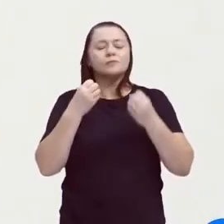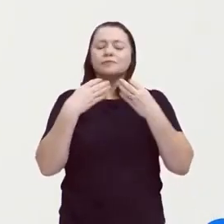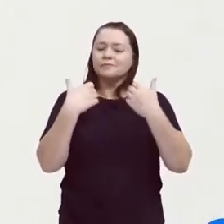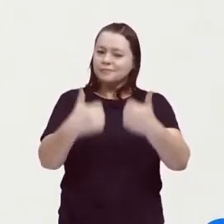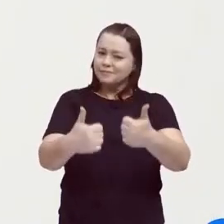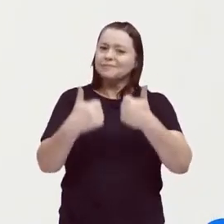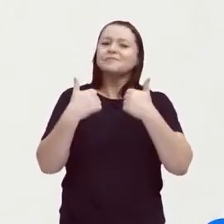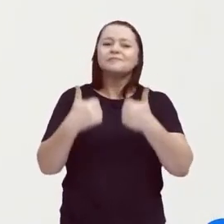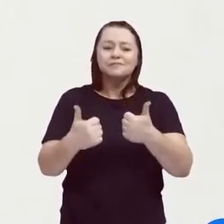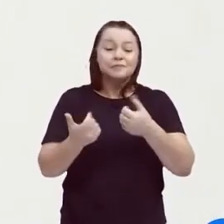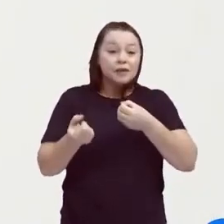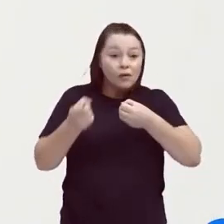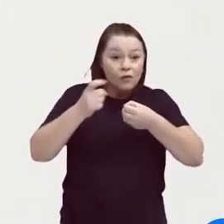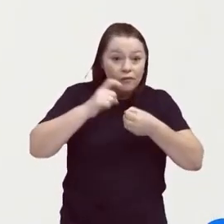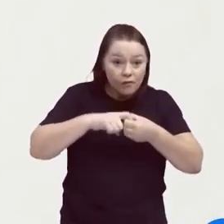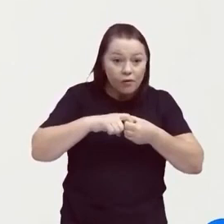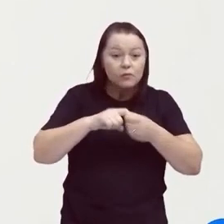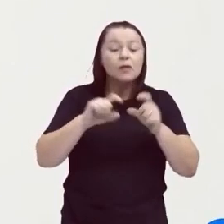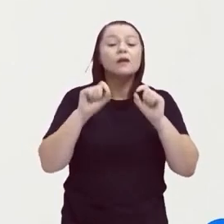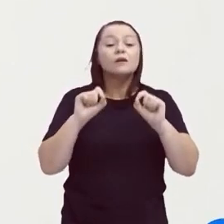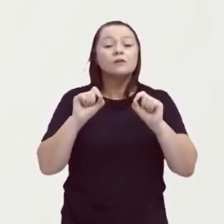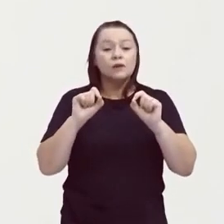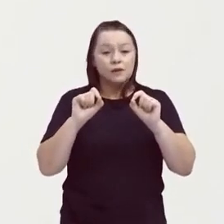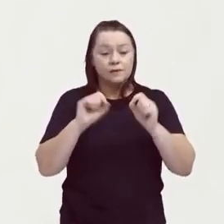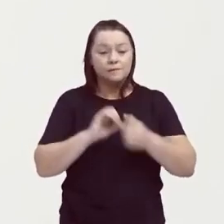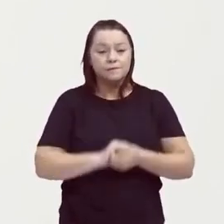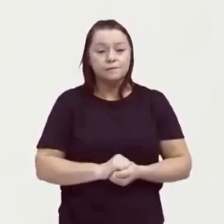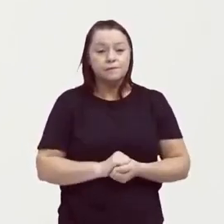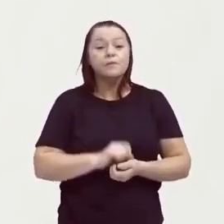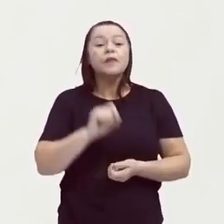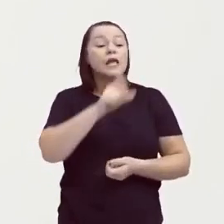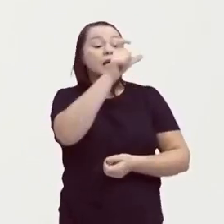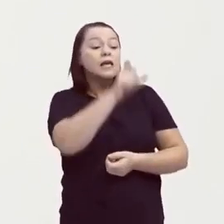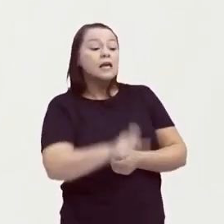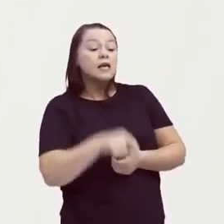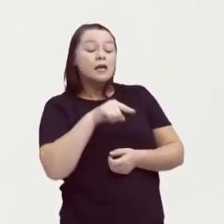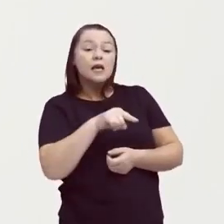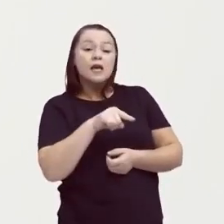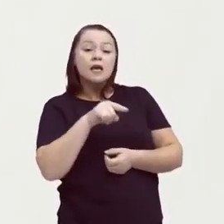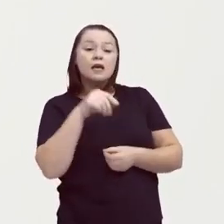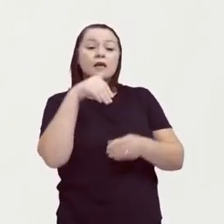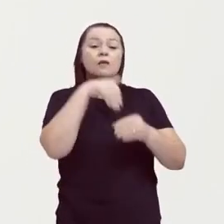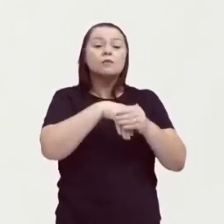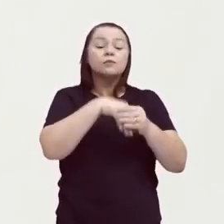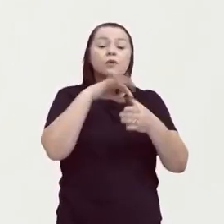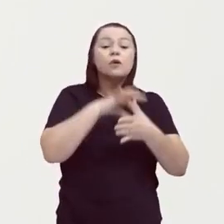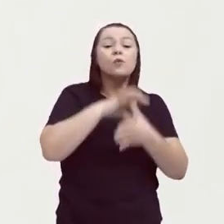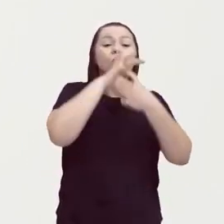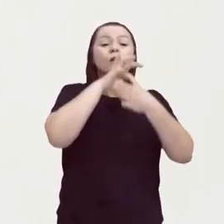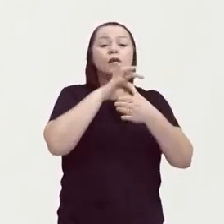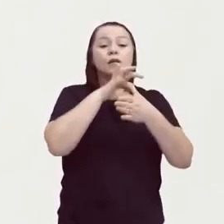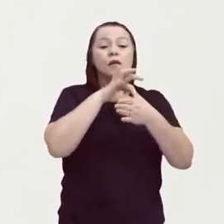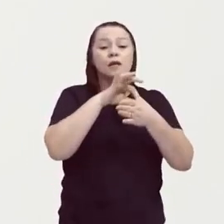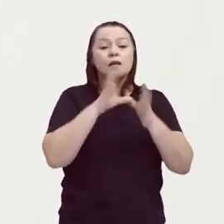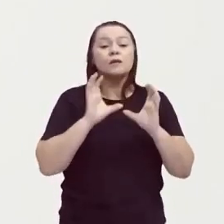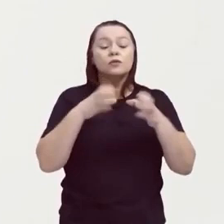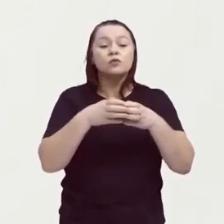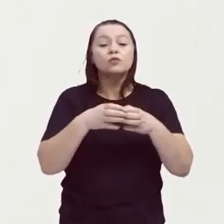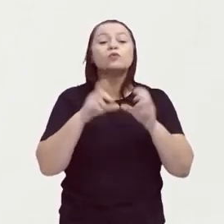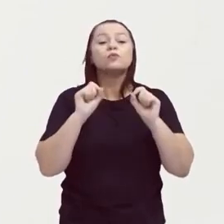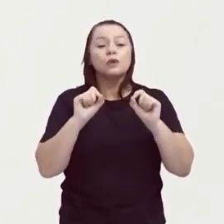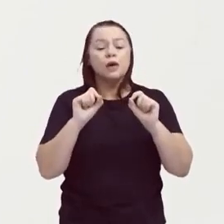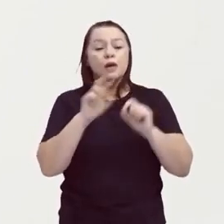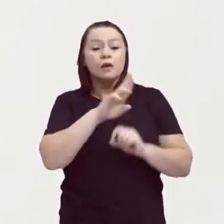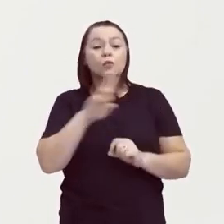Então, voltando aqui à questão, olha aí, ó. Quem foi eleito o representante de turma? Bom, o representante